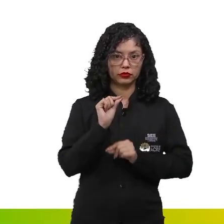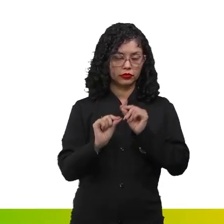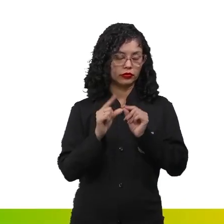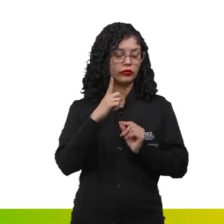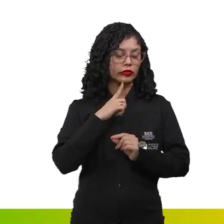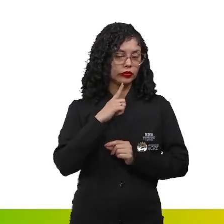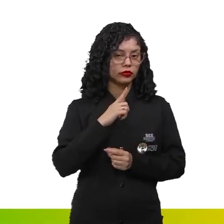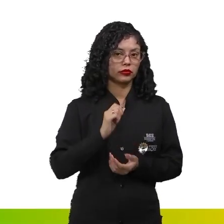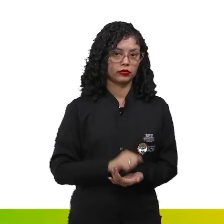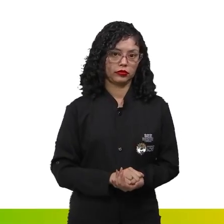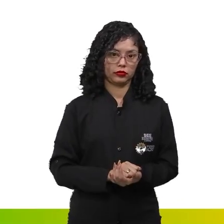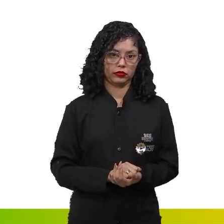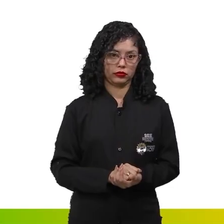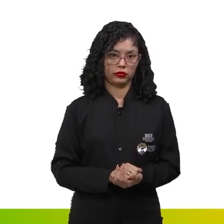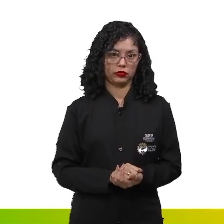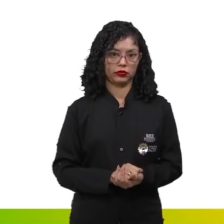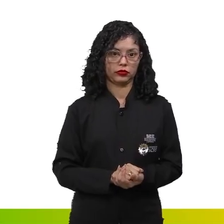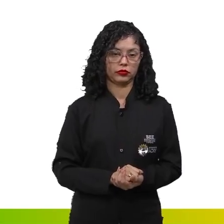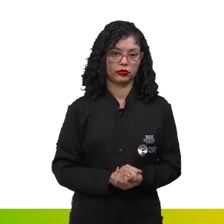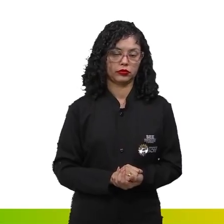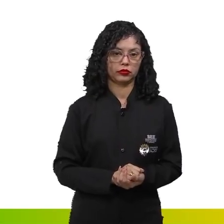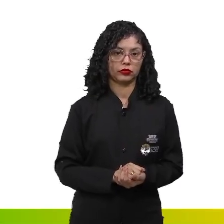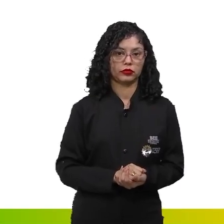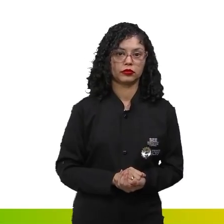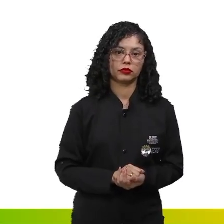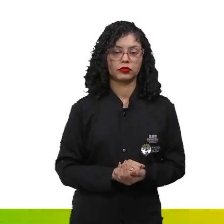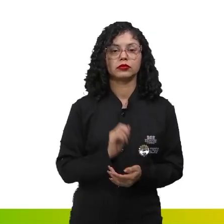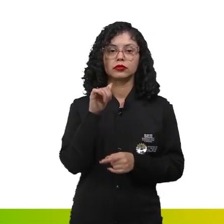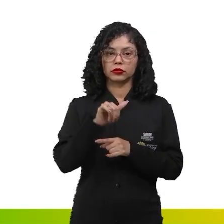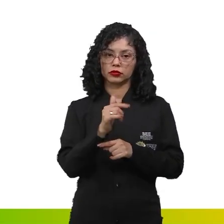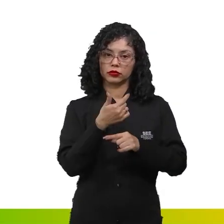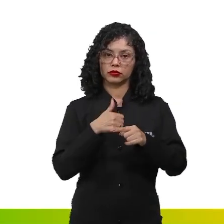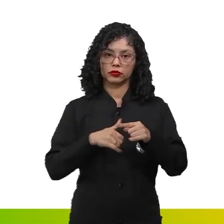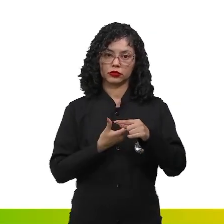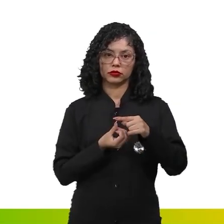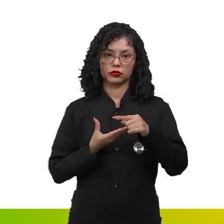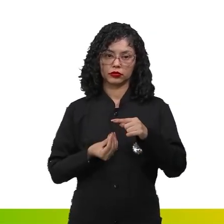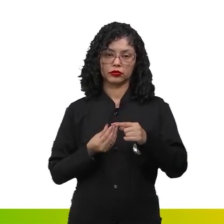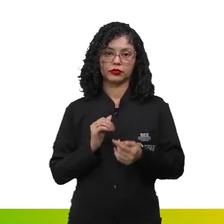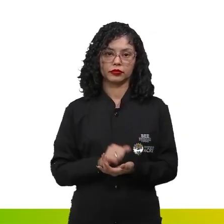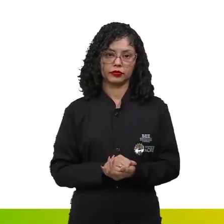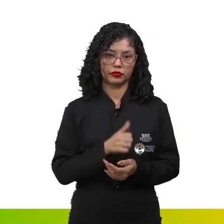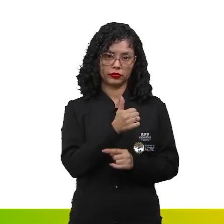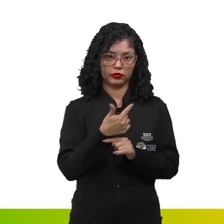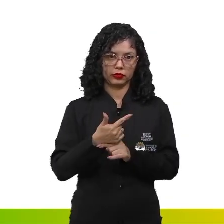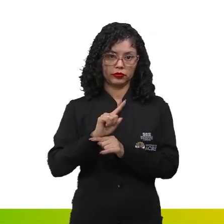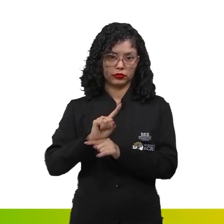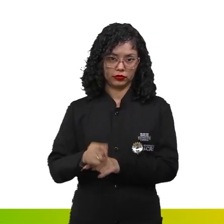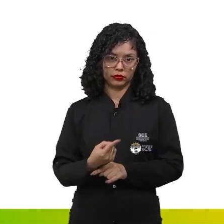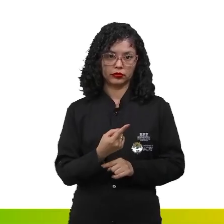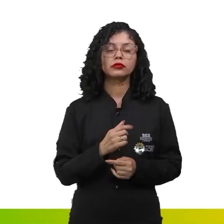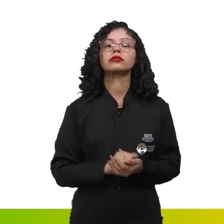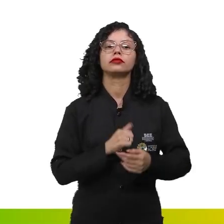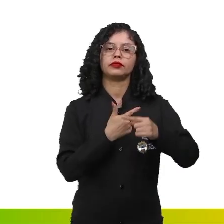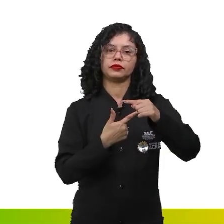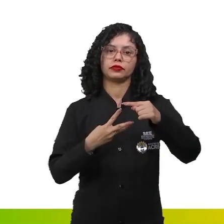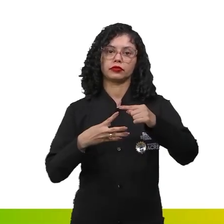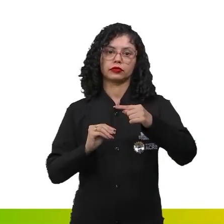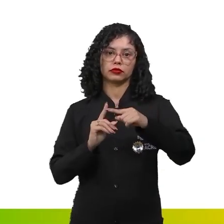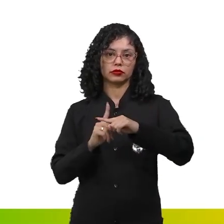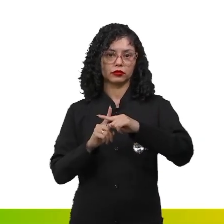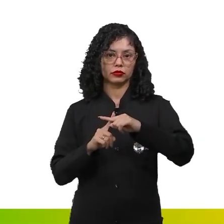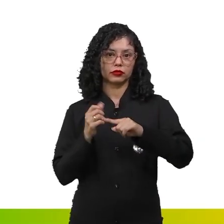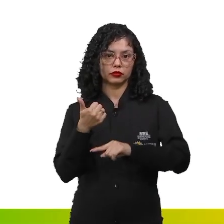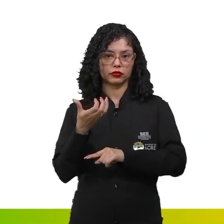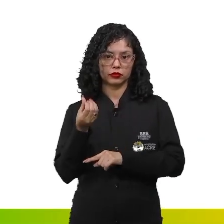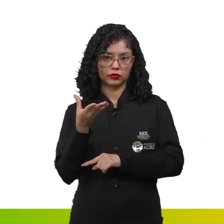seguinte: x sobre 240 é igual a y sobre 160, que é igual a 12.000 sobre